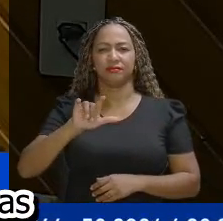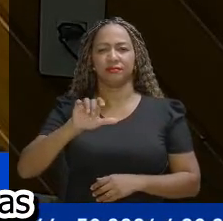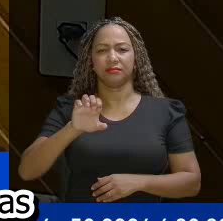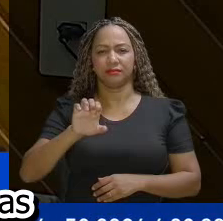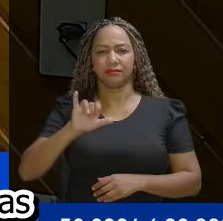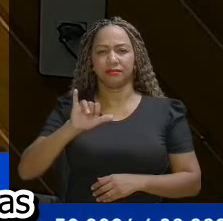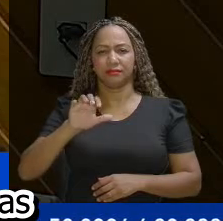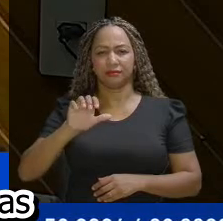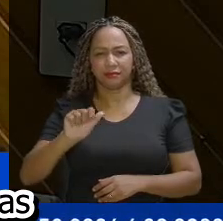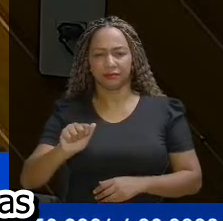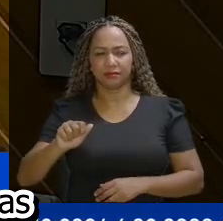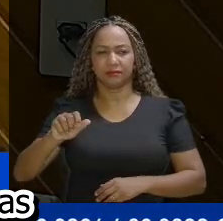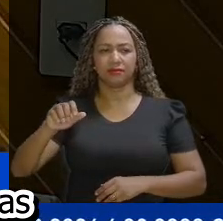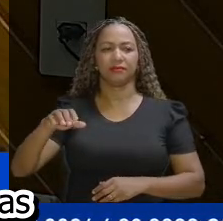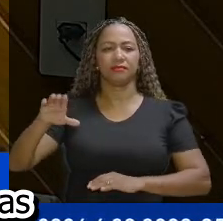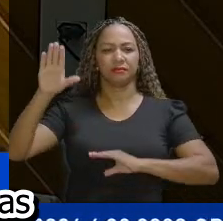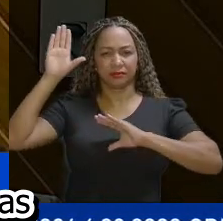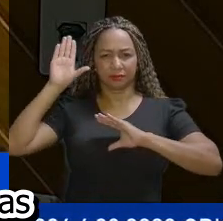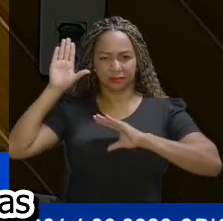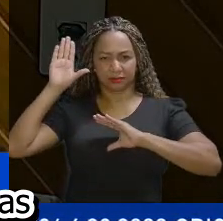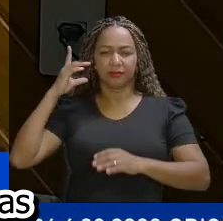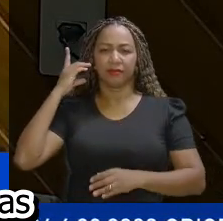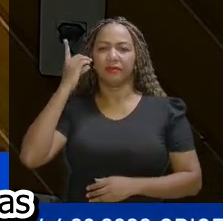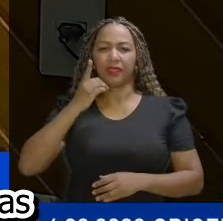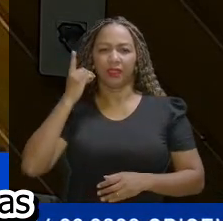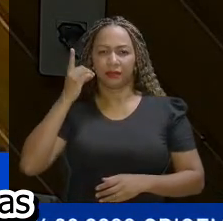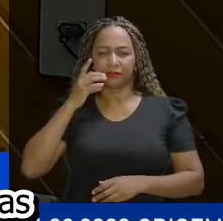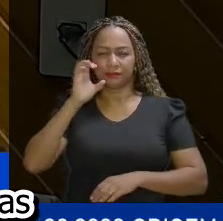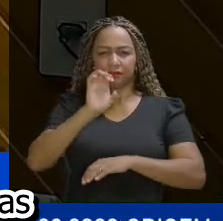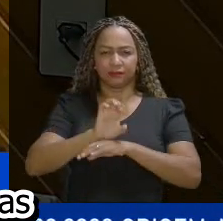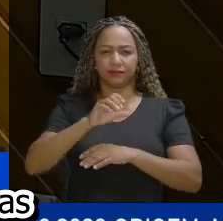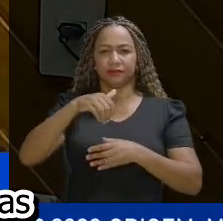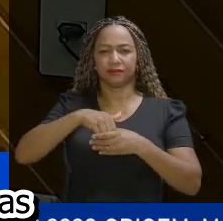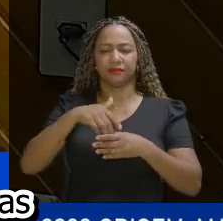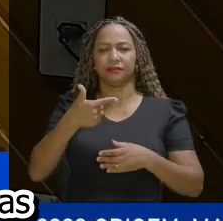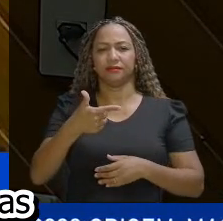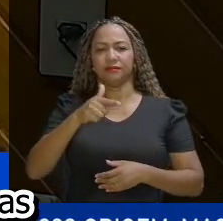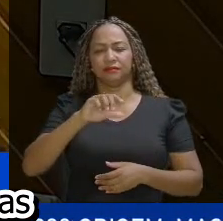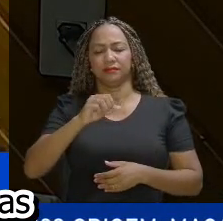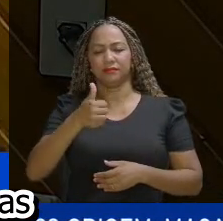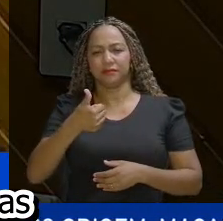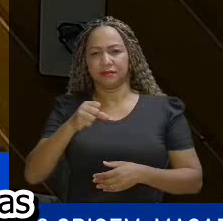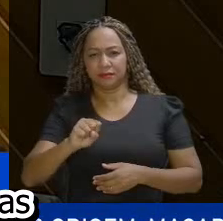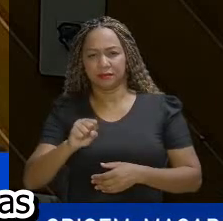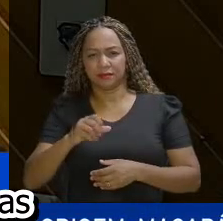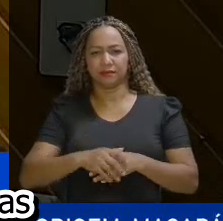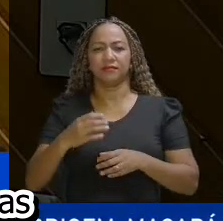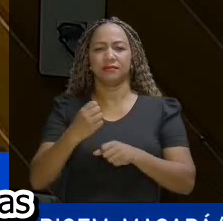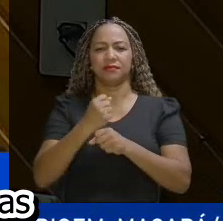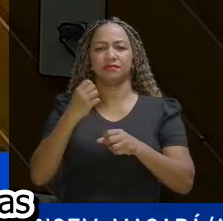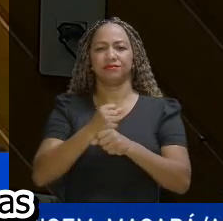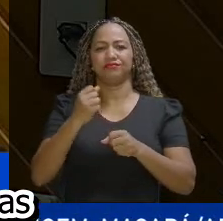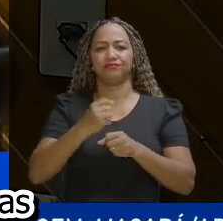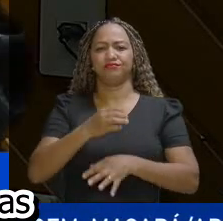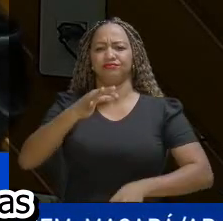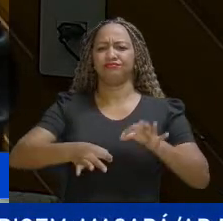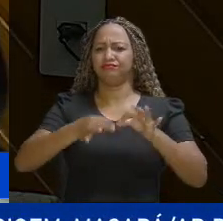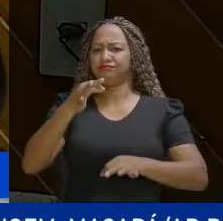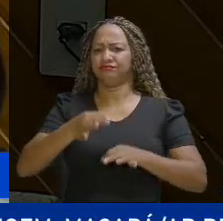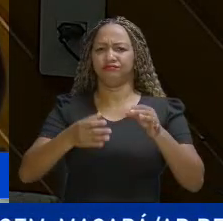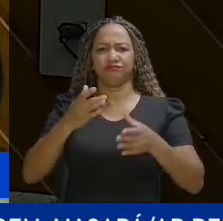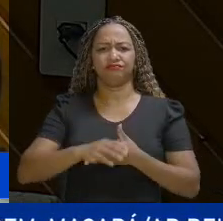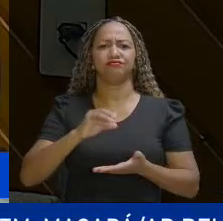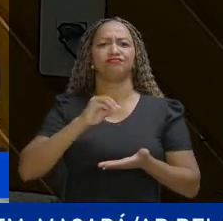da Silveira, candidata ao cargo de deputada estadual na eleição de 2018, teve suas contas de campanha julgadas não